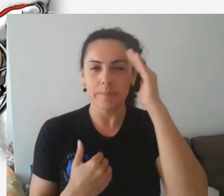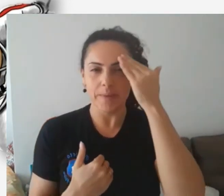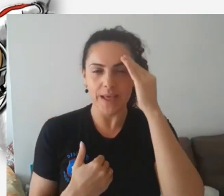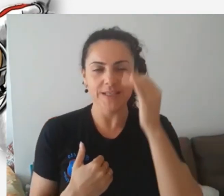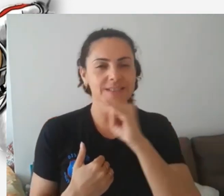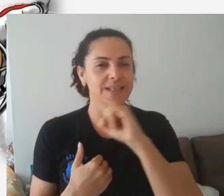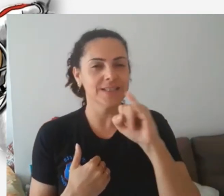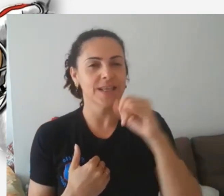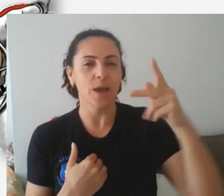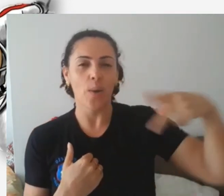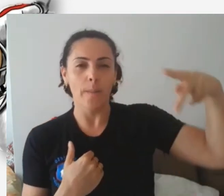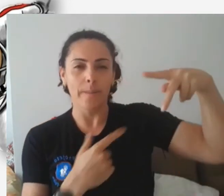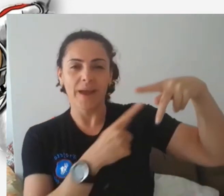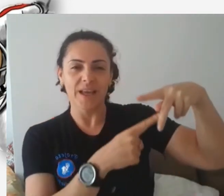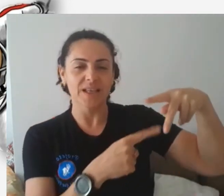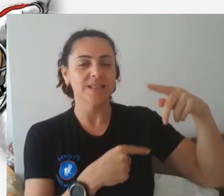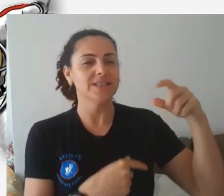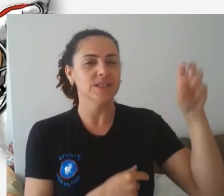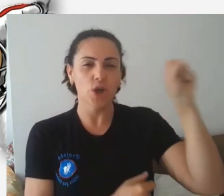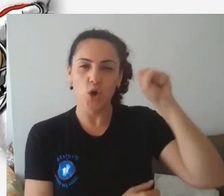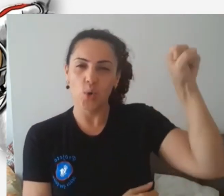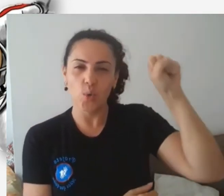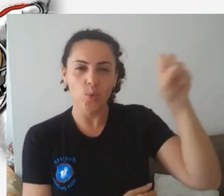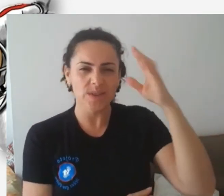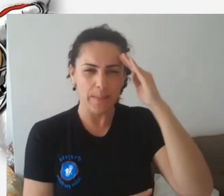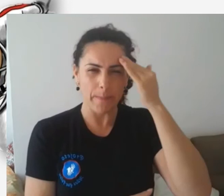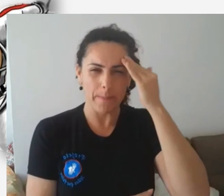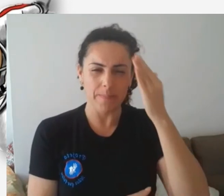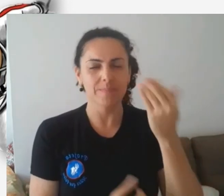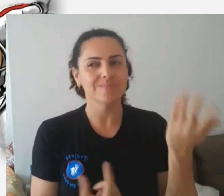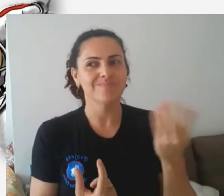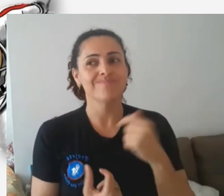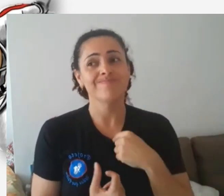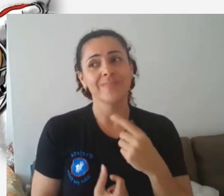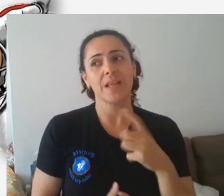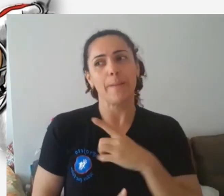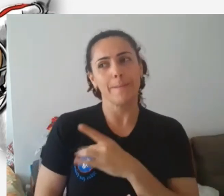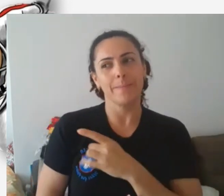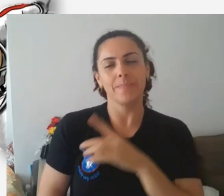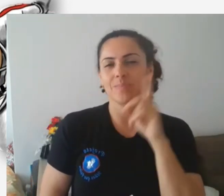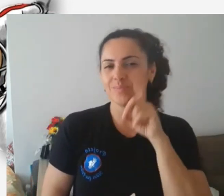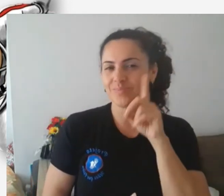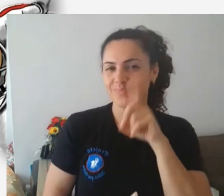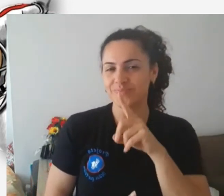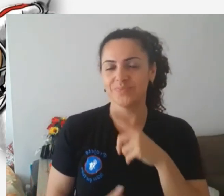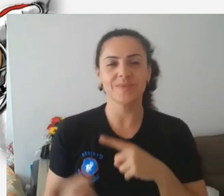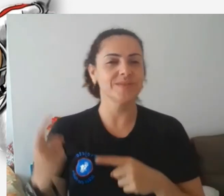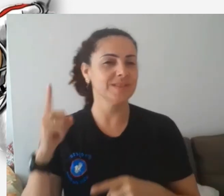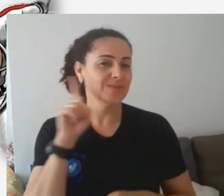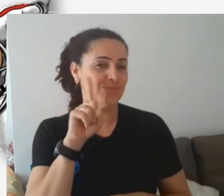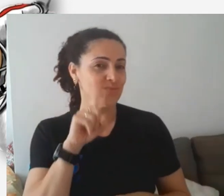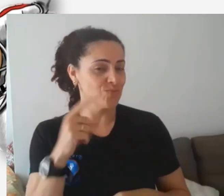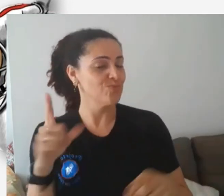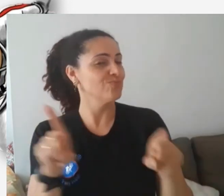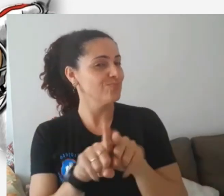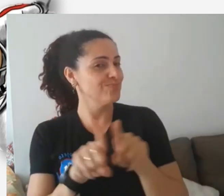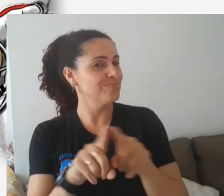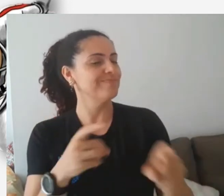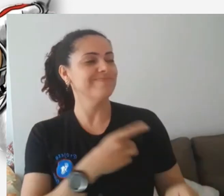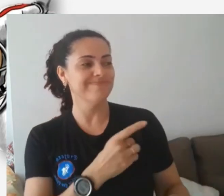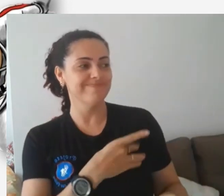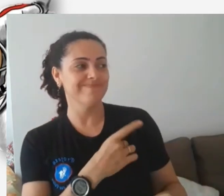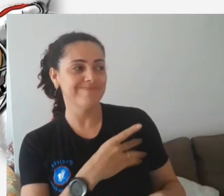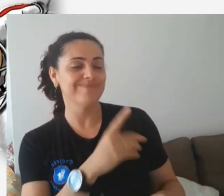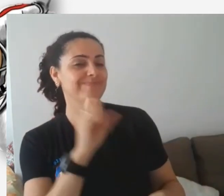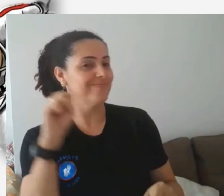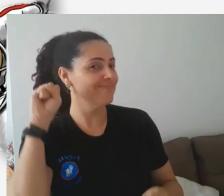volta. Então a Guerra Fria, ela foi um momento assim, o nome é frio, né, mas foi um momento bem caloroso entre os Estados Unidos e a União